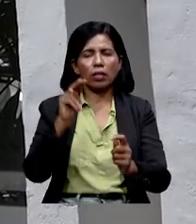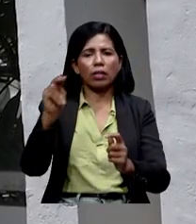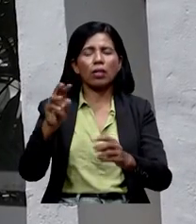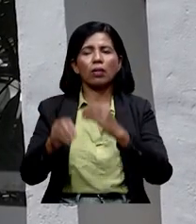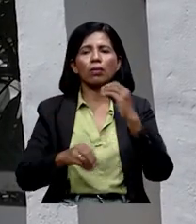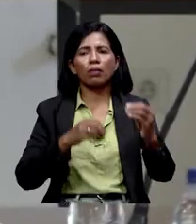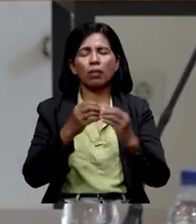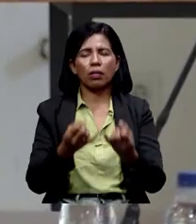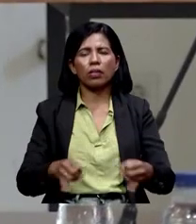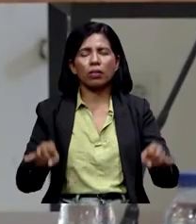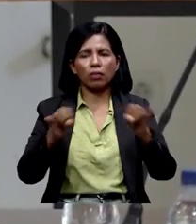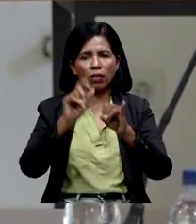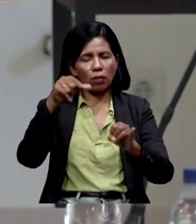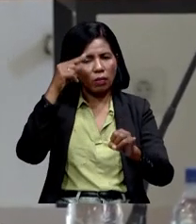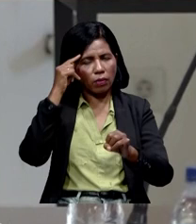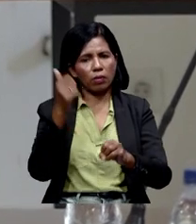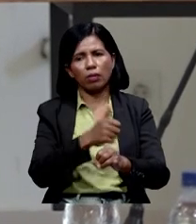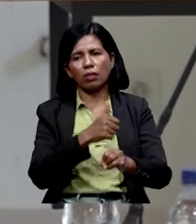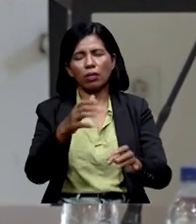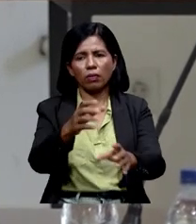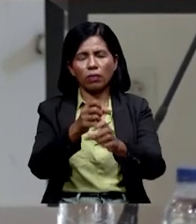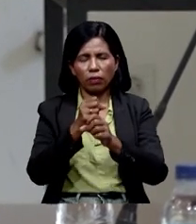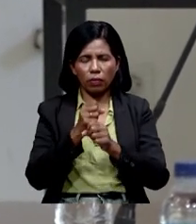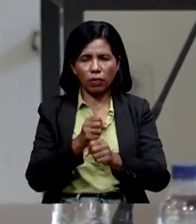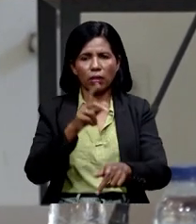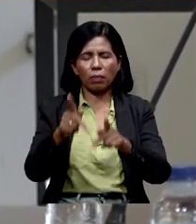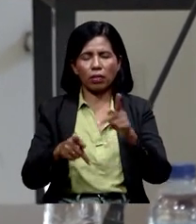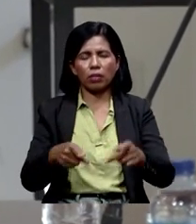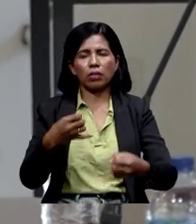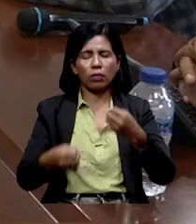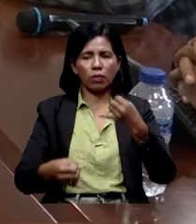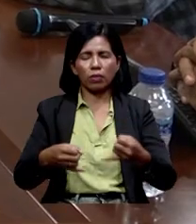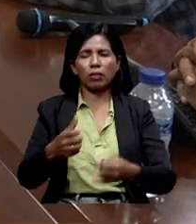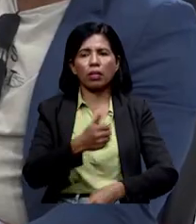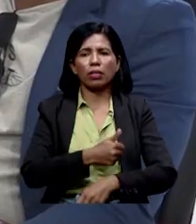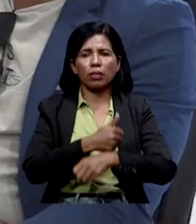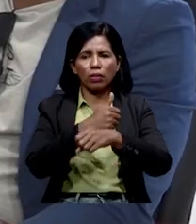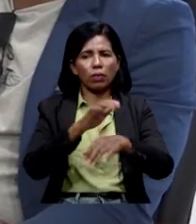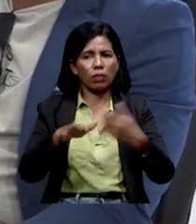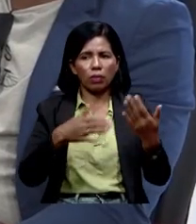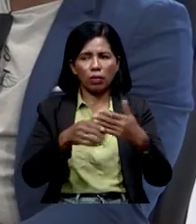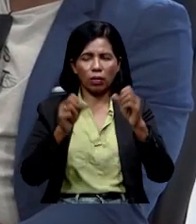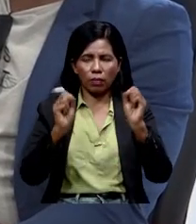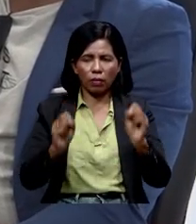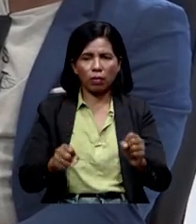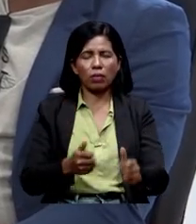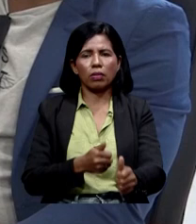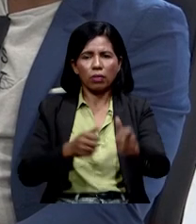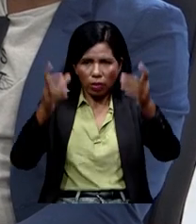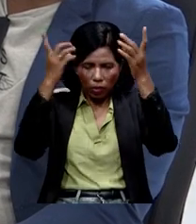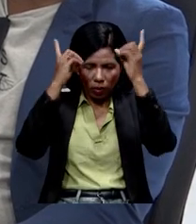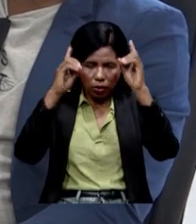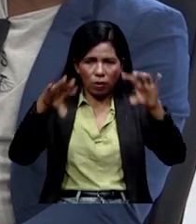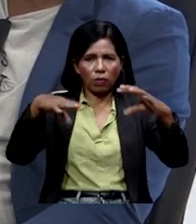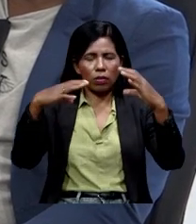a instituição governo Balon, Fotizuiz na Enrua, Horissai assessor, Tamabuatoto Bele acontece, tu decisão